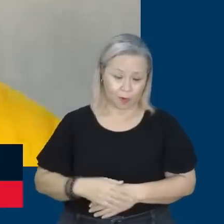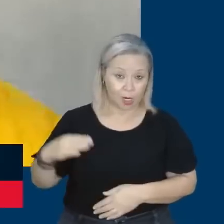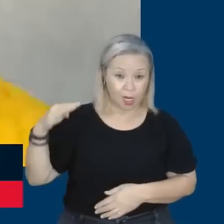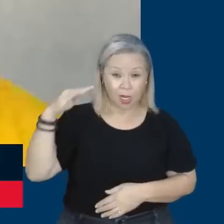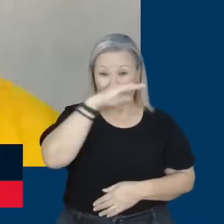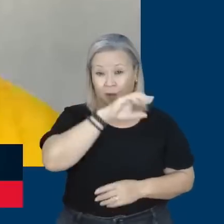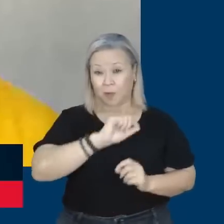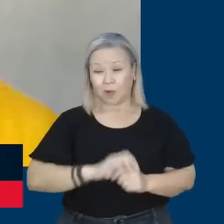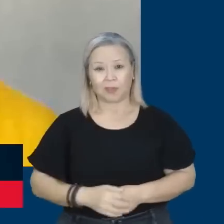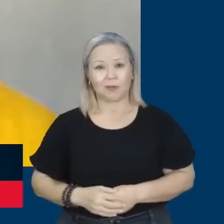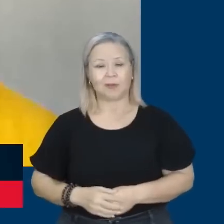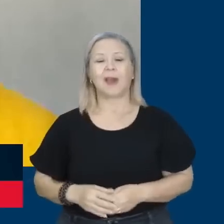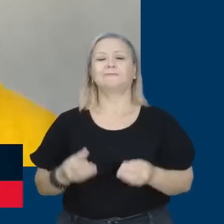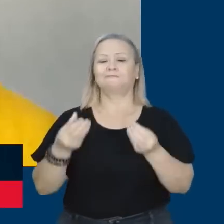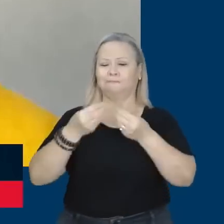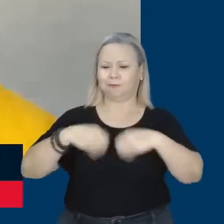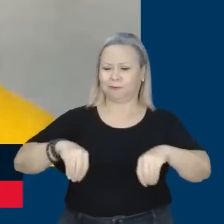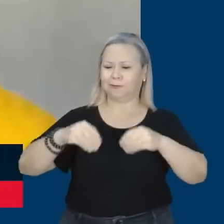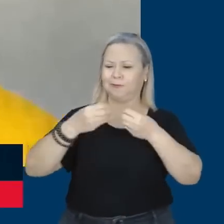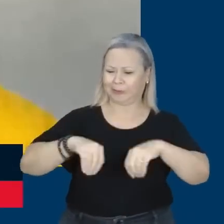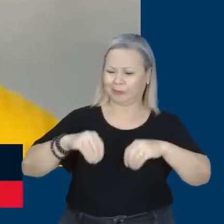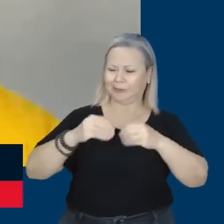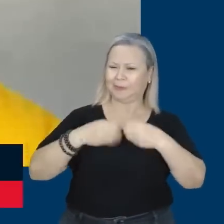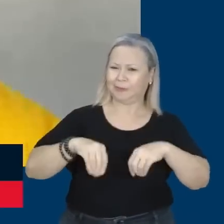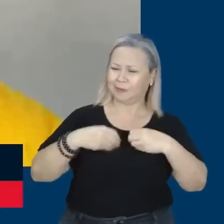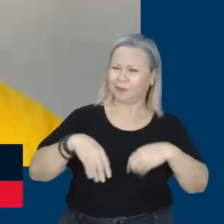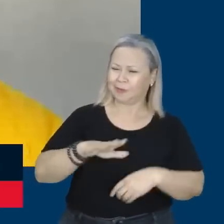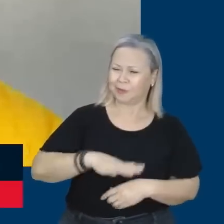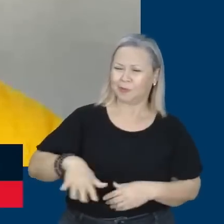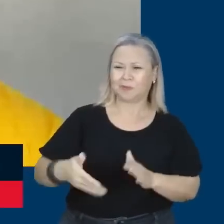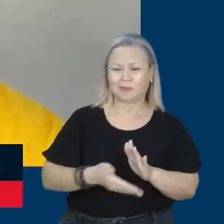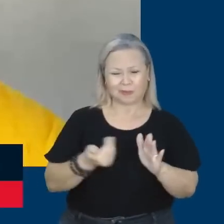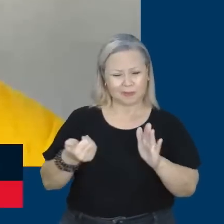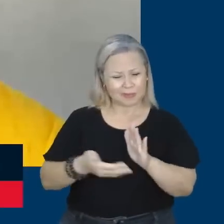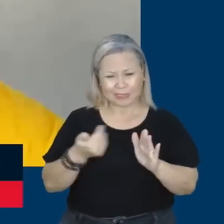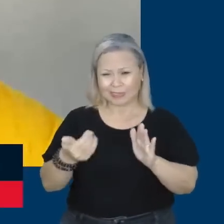foi implacável em determinar os cortes